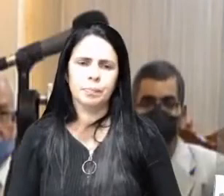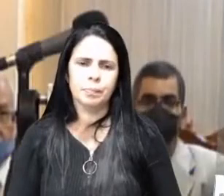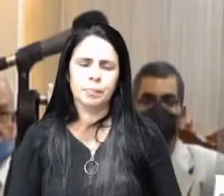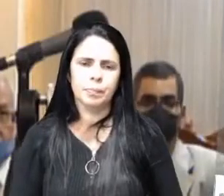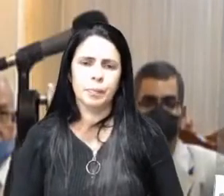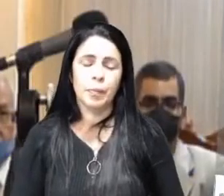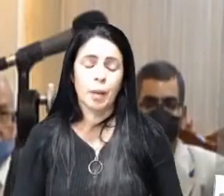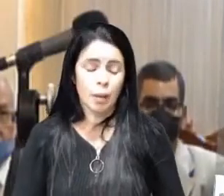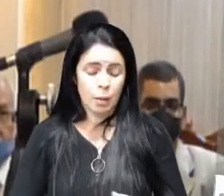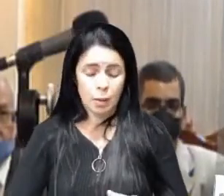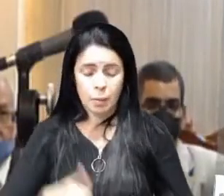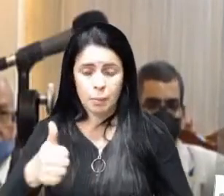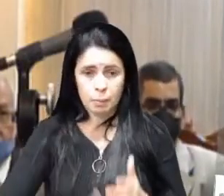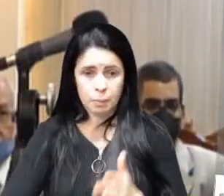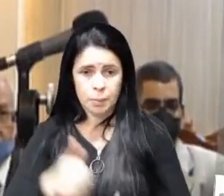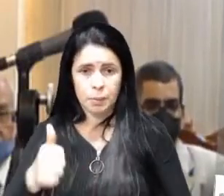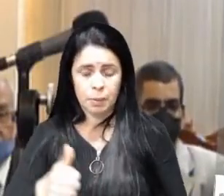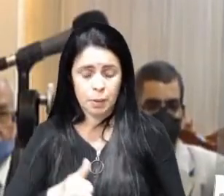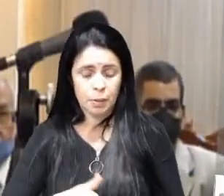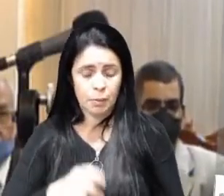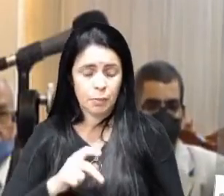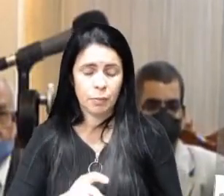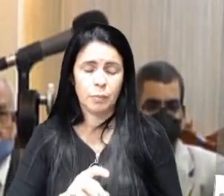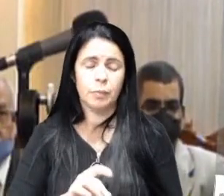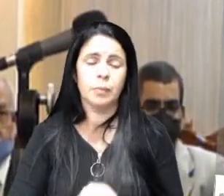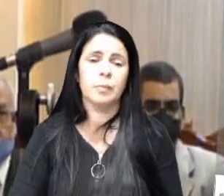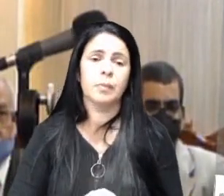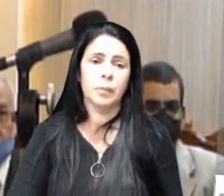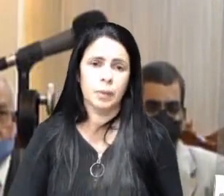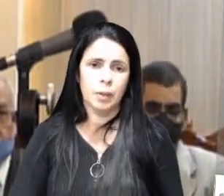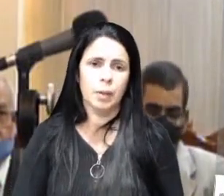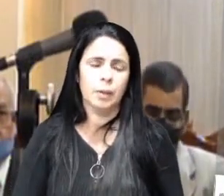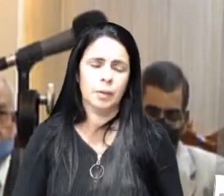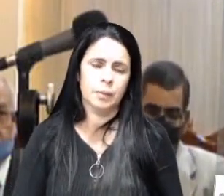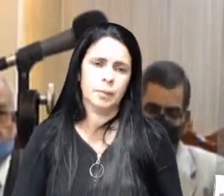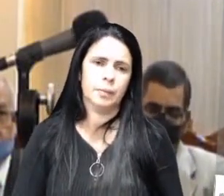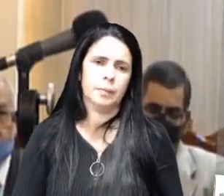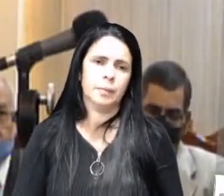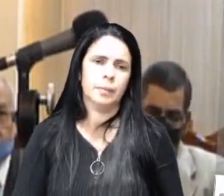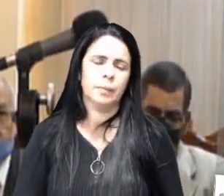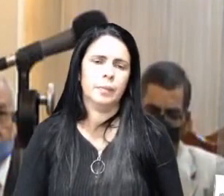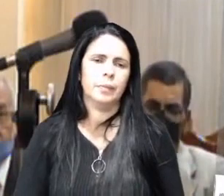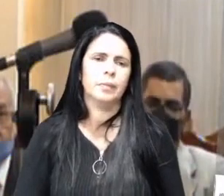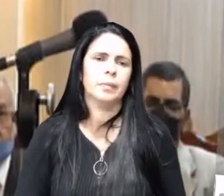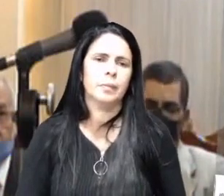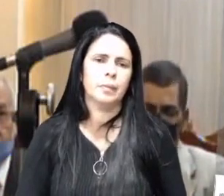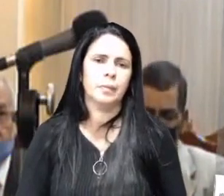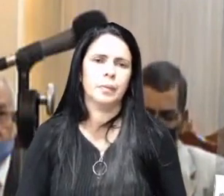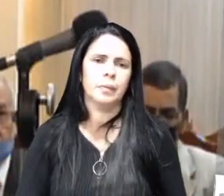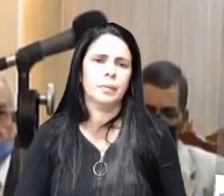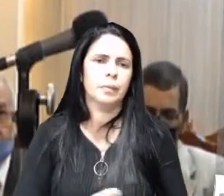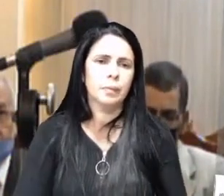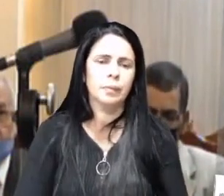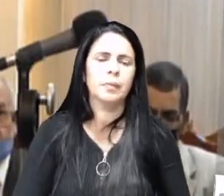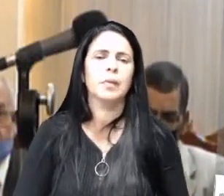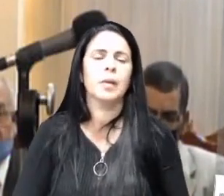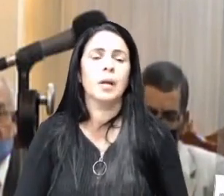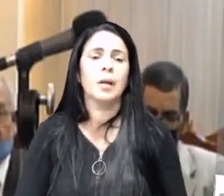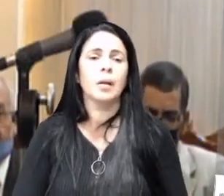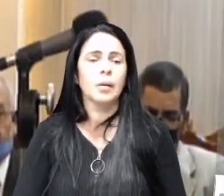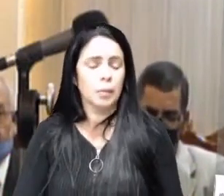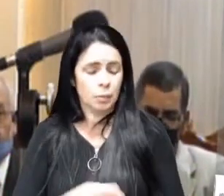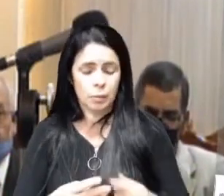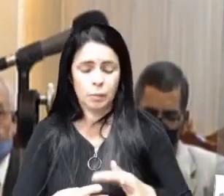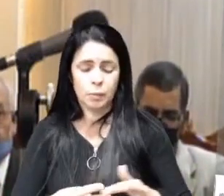Primeira verdade desse texto, primeira verdade. O futuro já chegou. Diga comigo, o